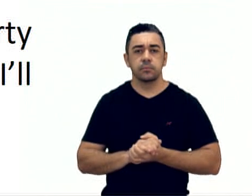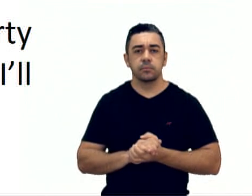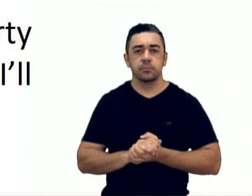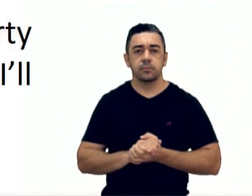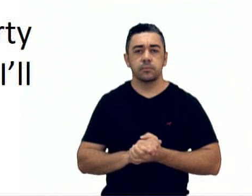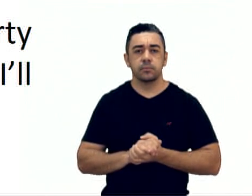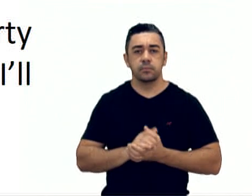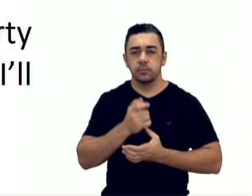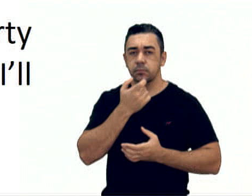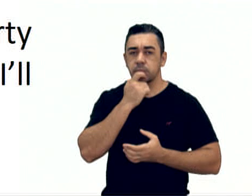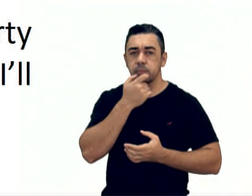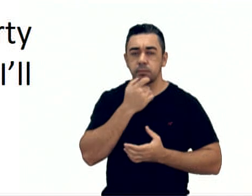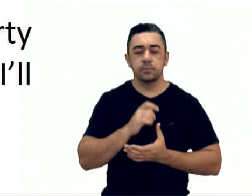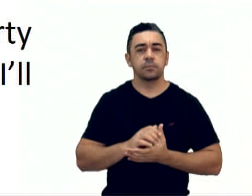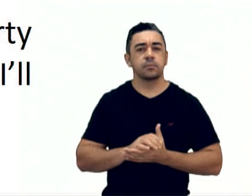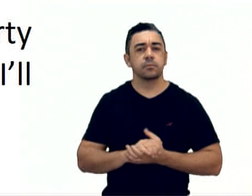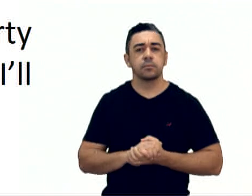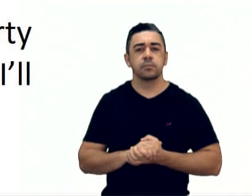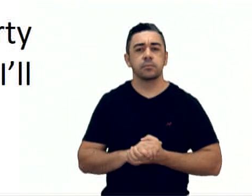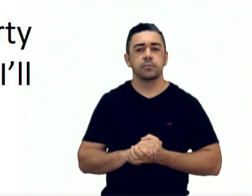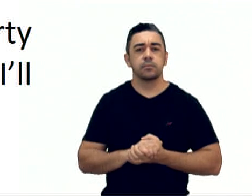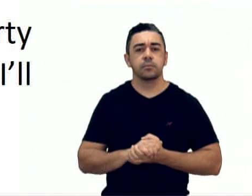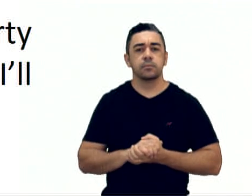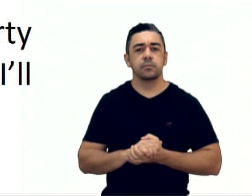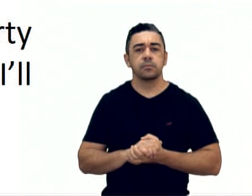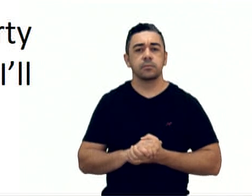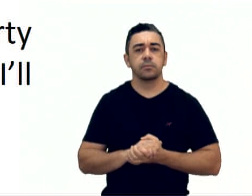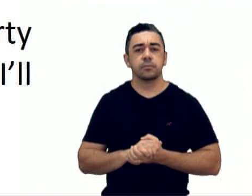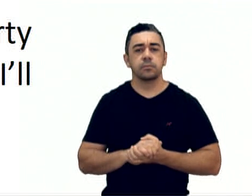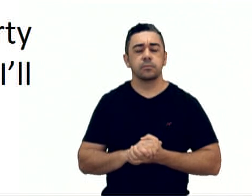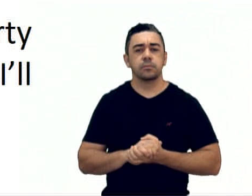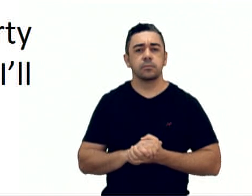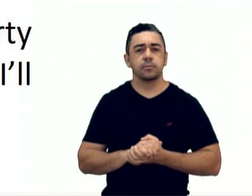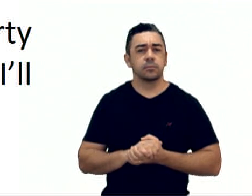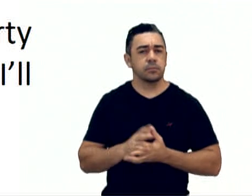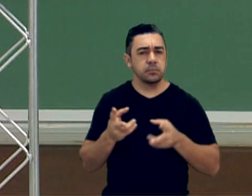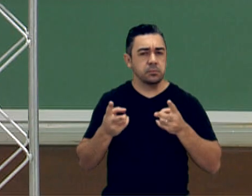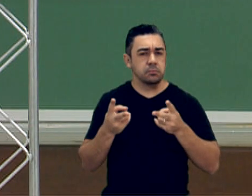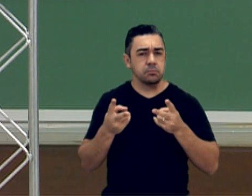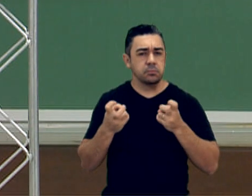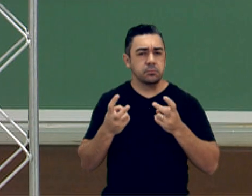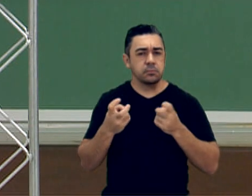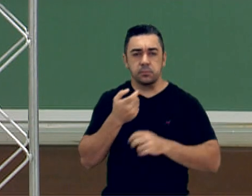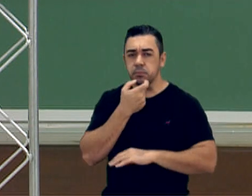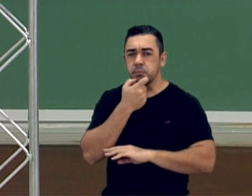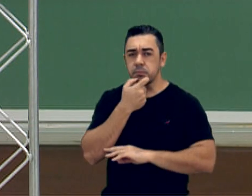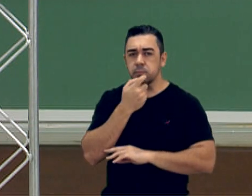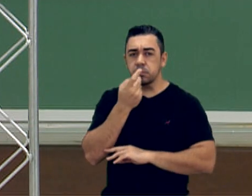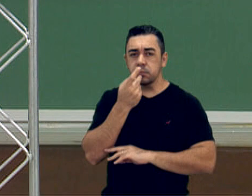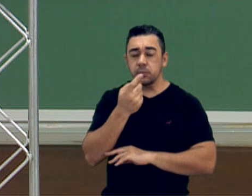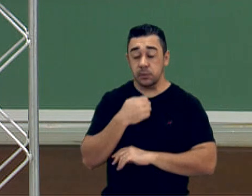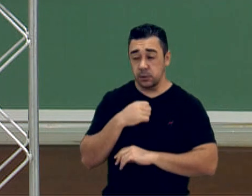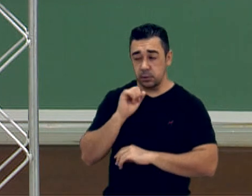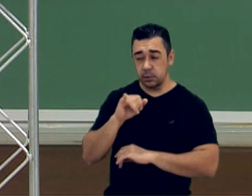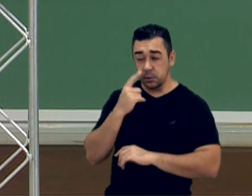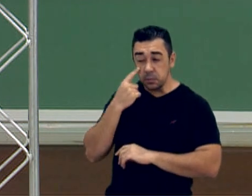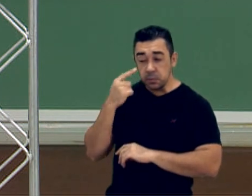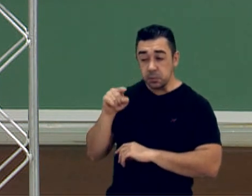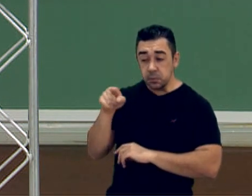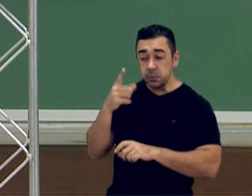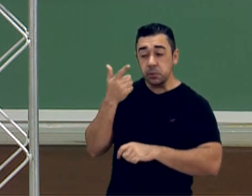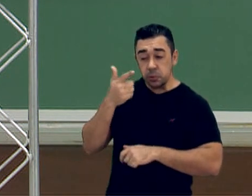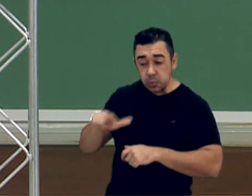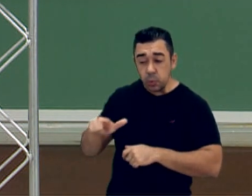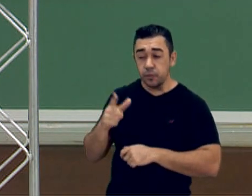man, I will wash your mouth with soap." Então prestem atenção, ó. Se eu pegar você